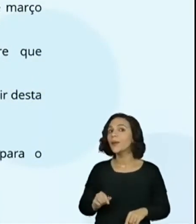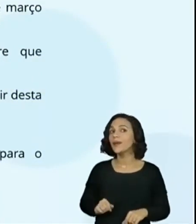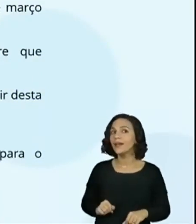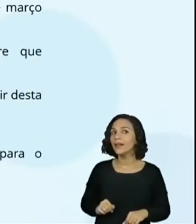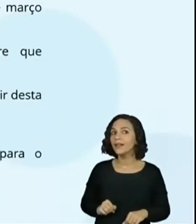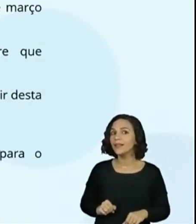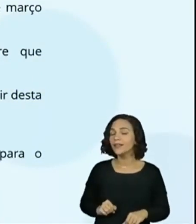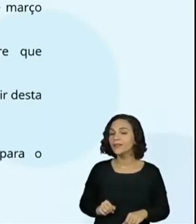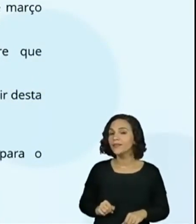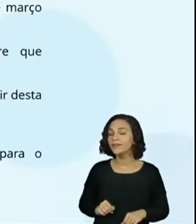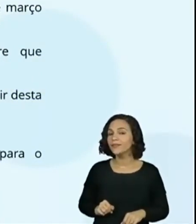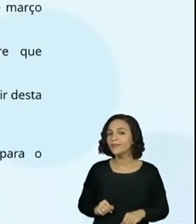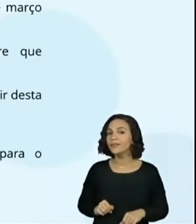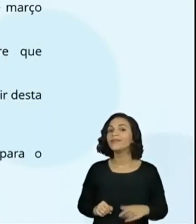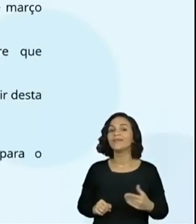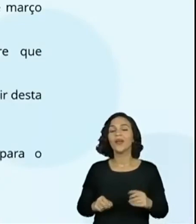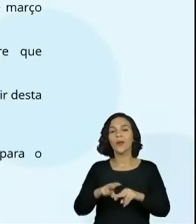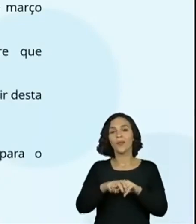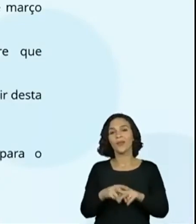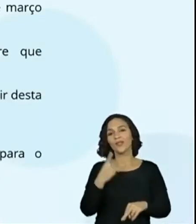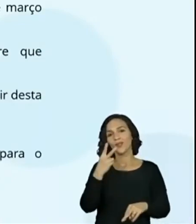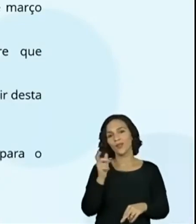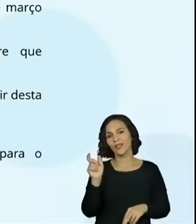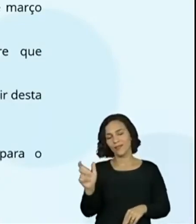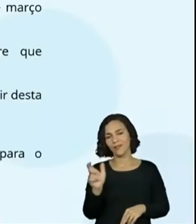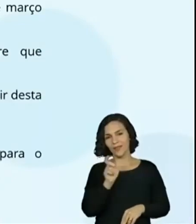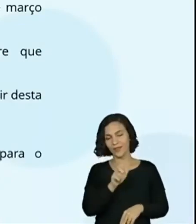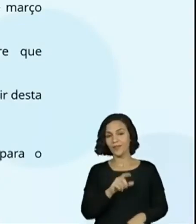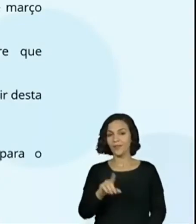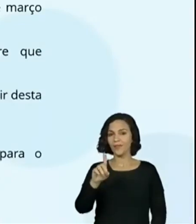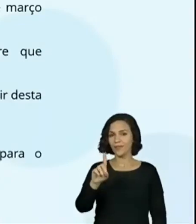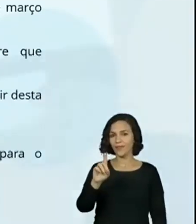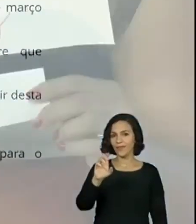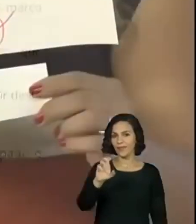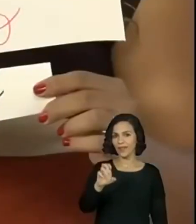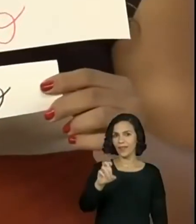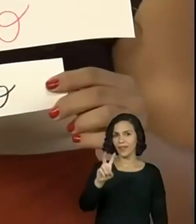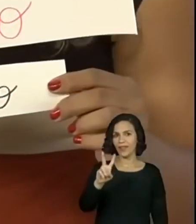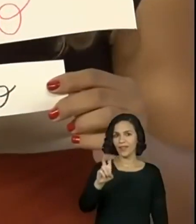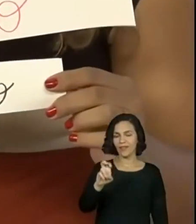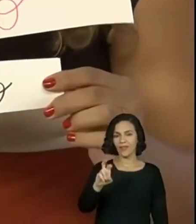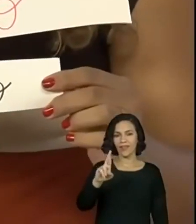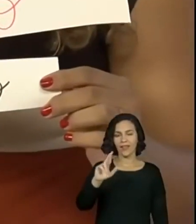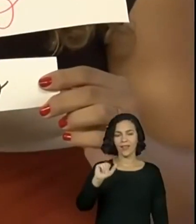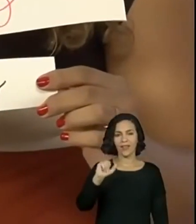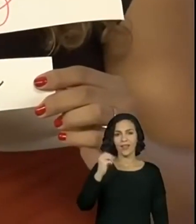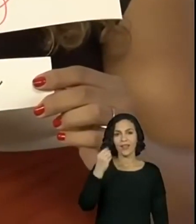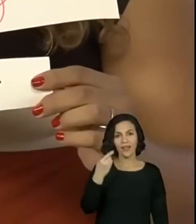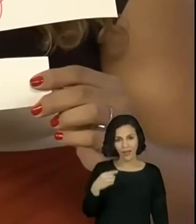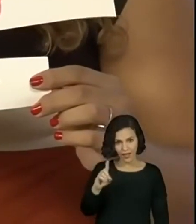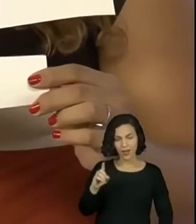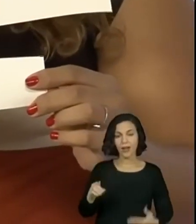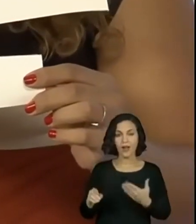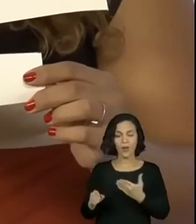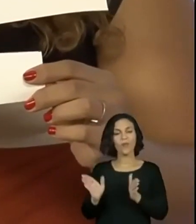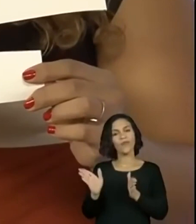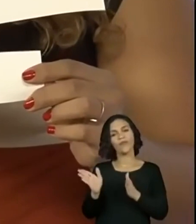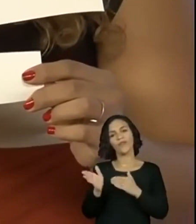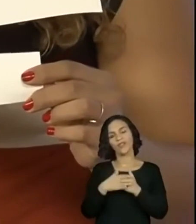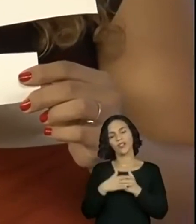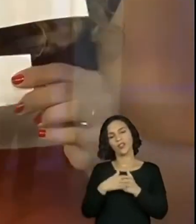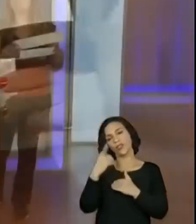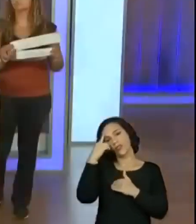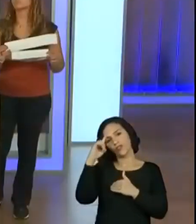A mesma coisa, né? Sim. Por isso que nós tínhamos duas lá. Deverão ficar fechados a partir desta